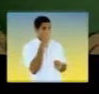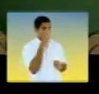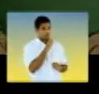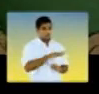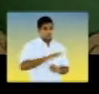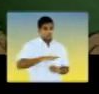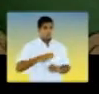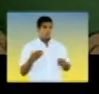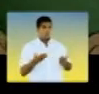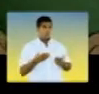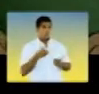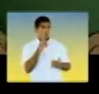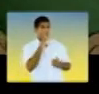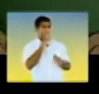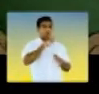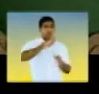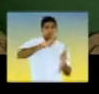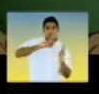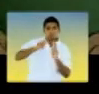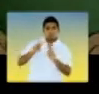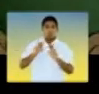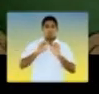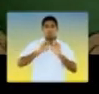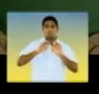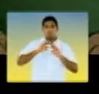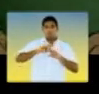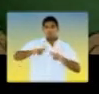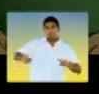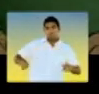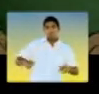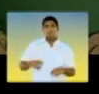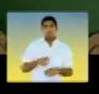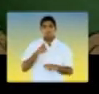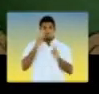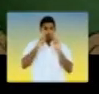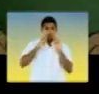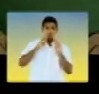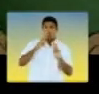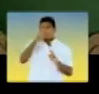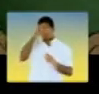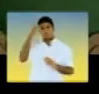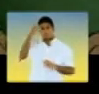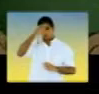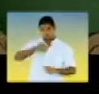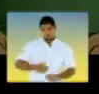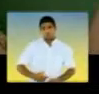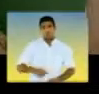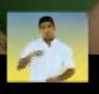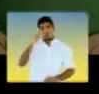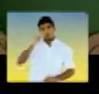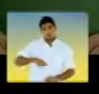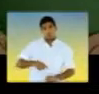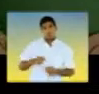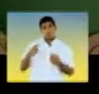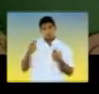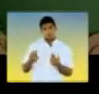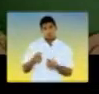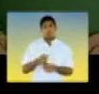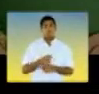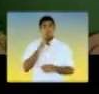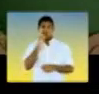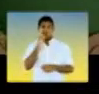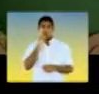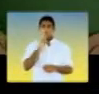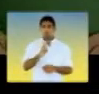ela está tendo um olhar diferente. Ela está tendo um olhar de pessoa mesmo, de um sujeito, de um ser, um olhar como